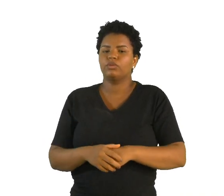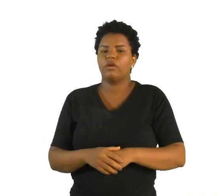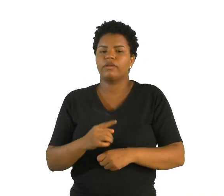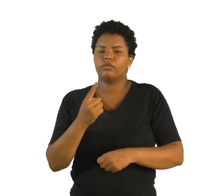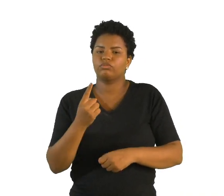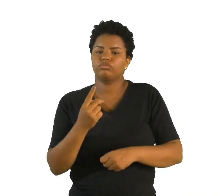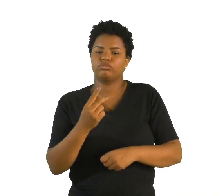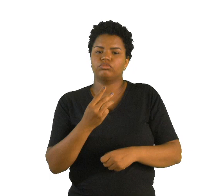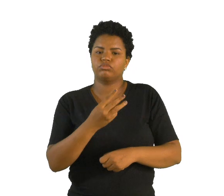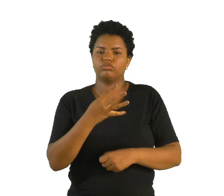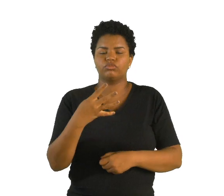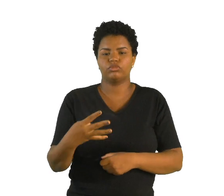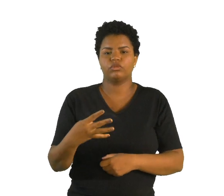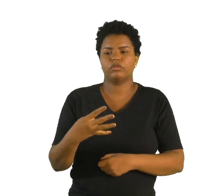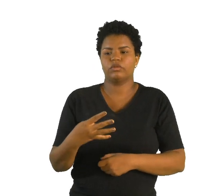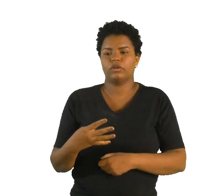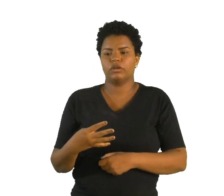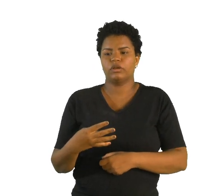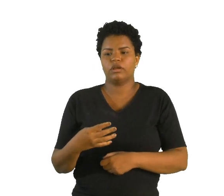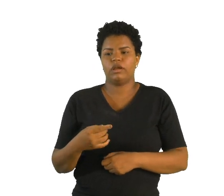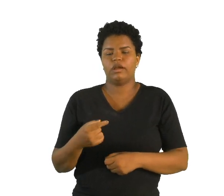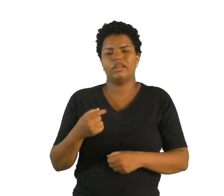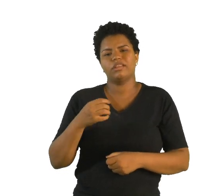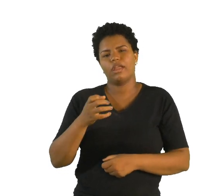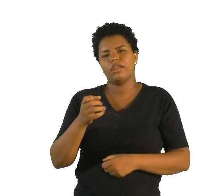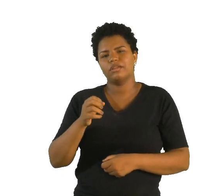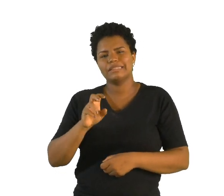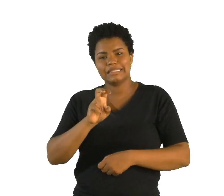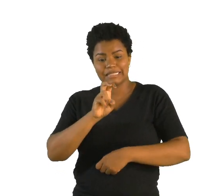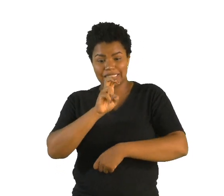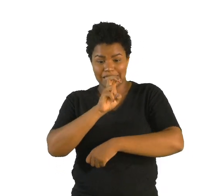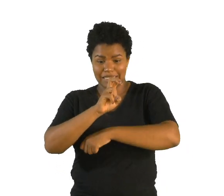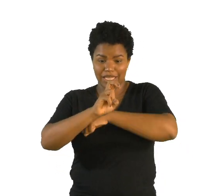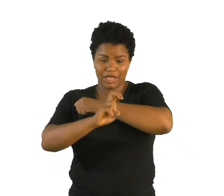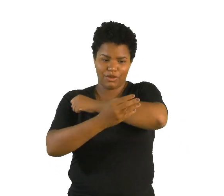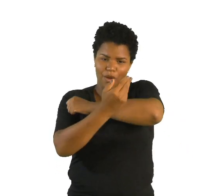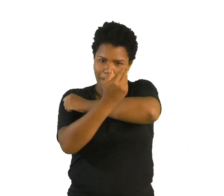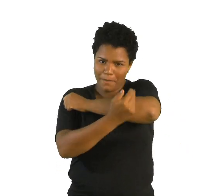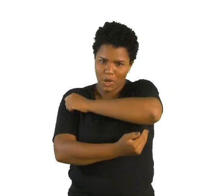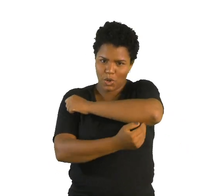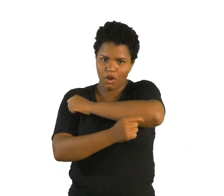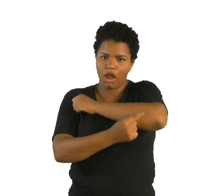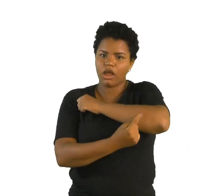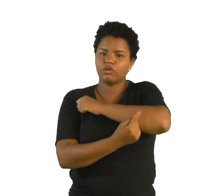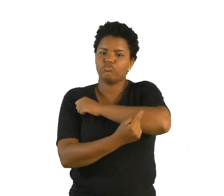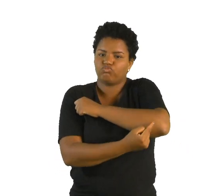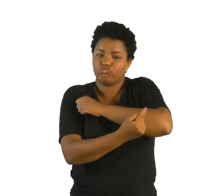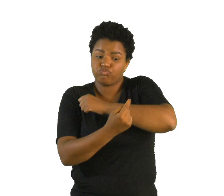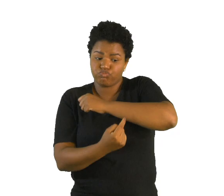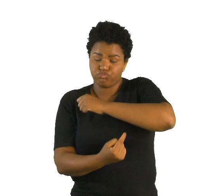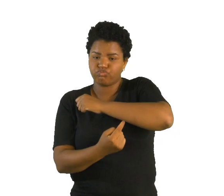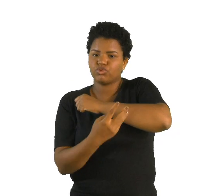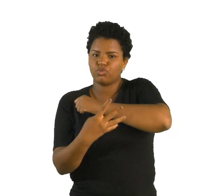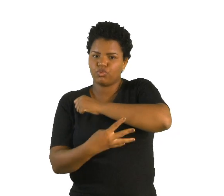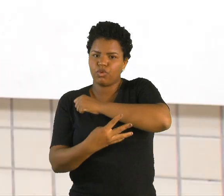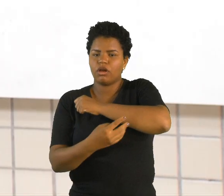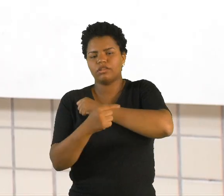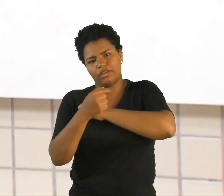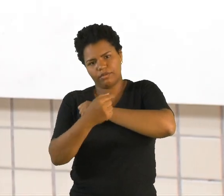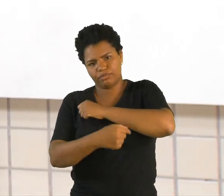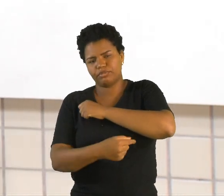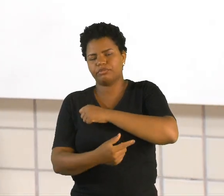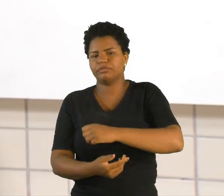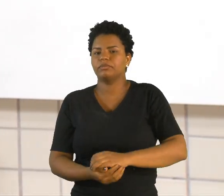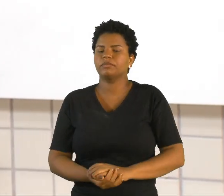3, 4. Um tracinho antes do tracinho maiorzinho que fica entre um centímetro e outro. Certo, pessoal?